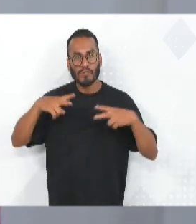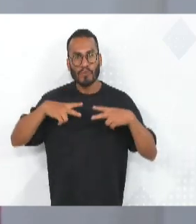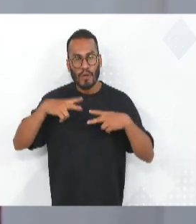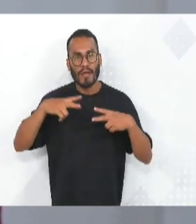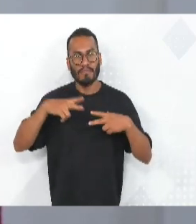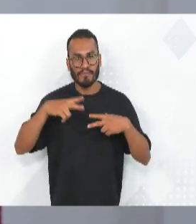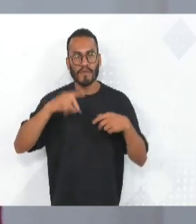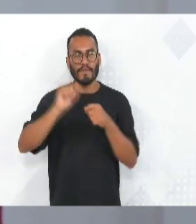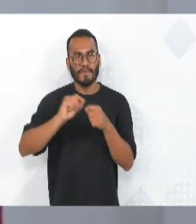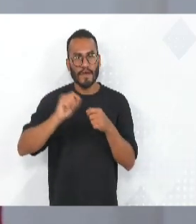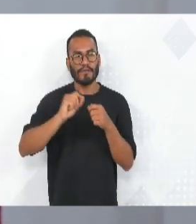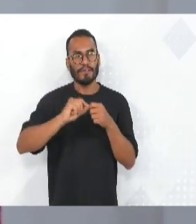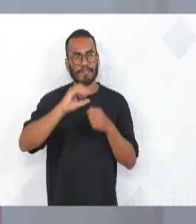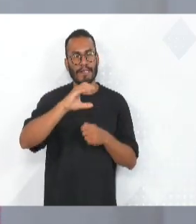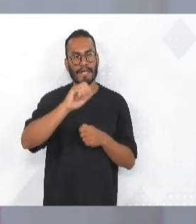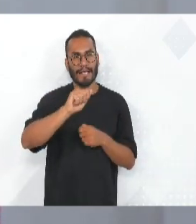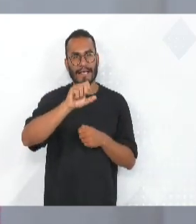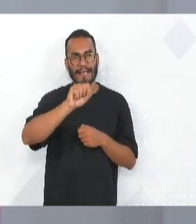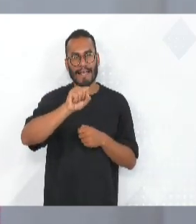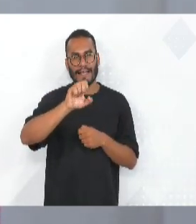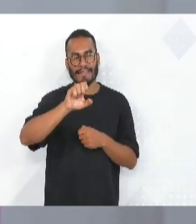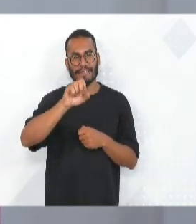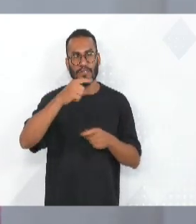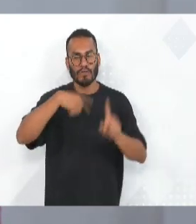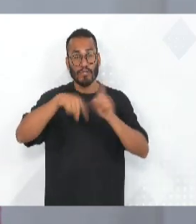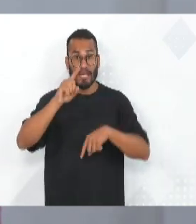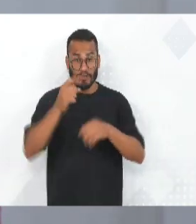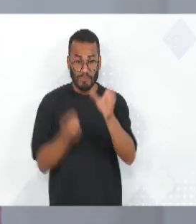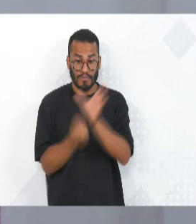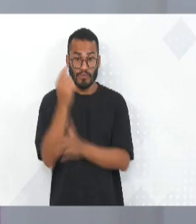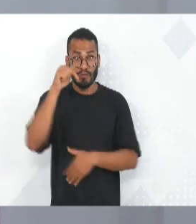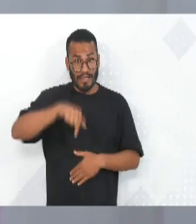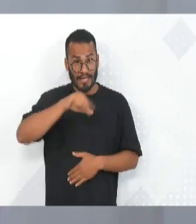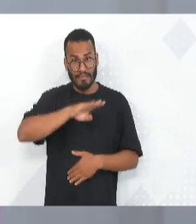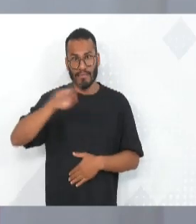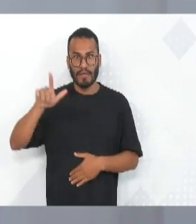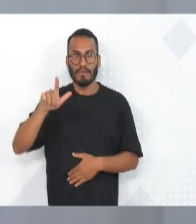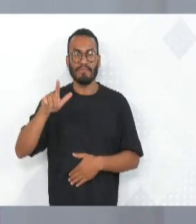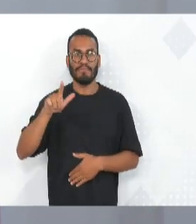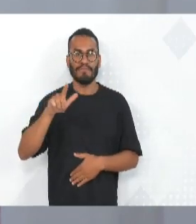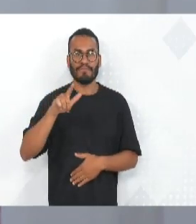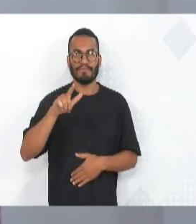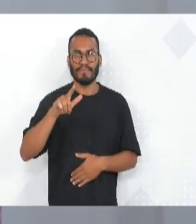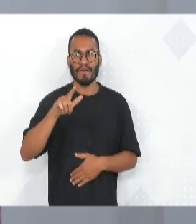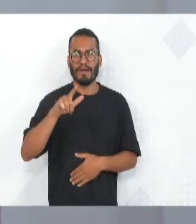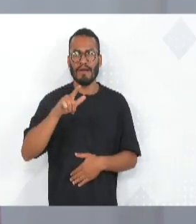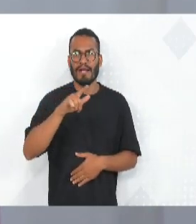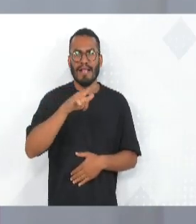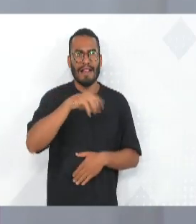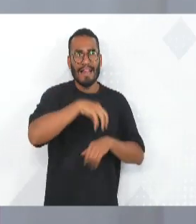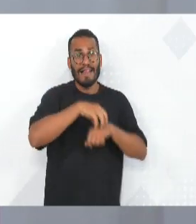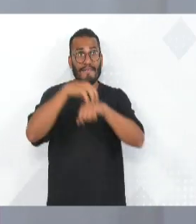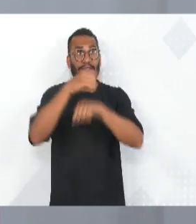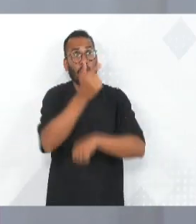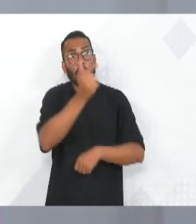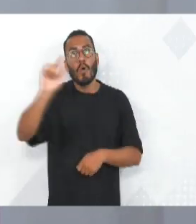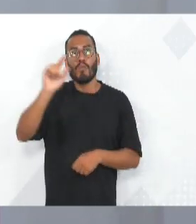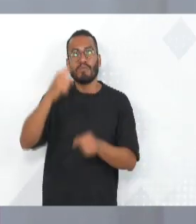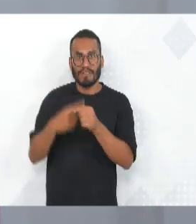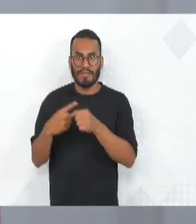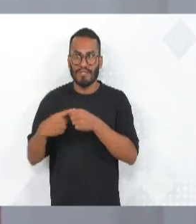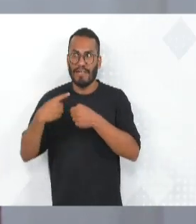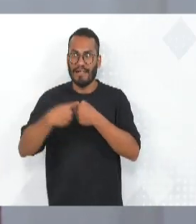esses cases de sucesso produzidos em Blumenau levados para outras cidades